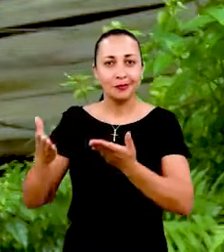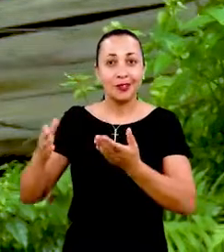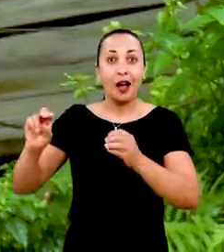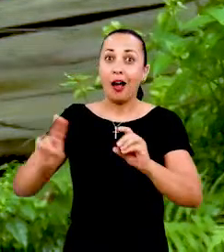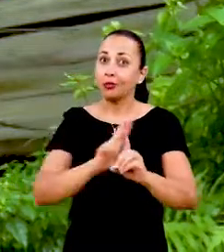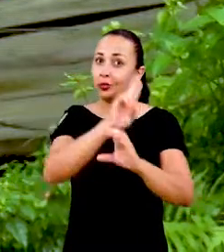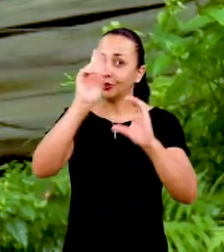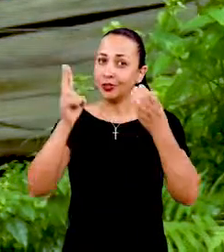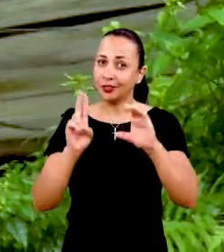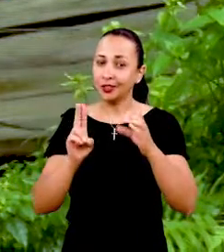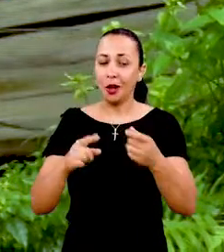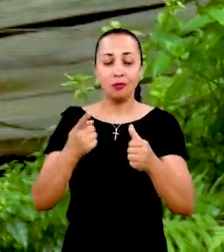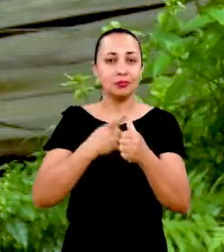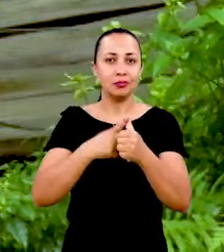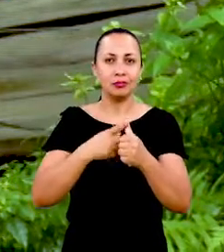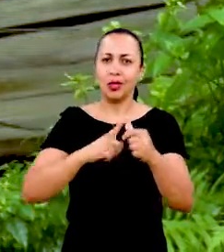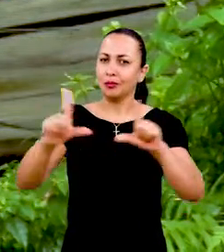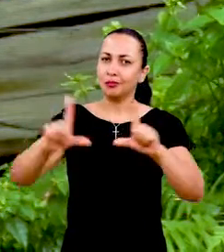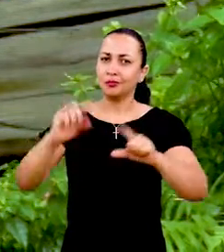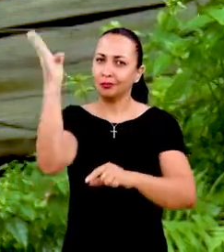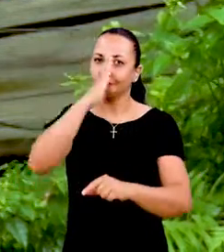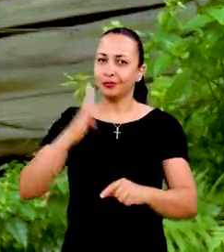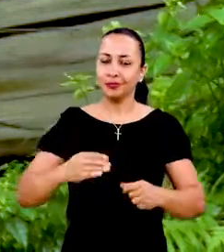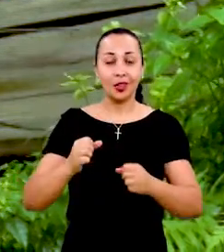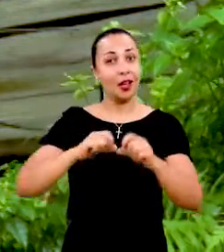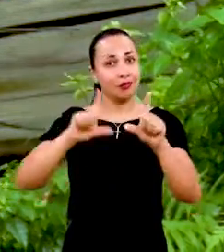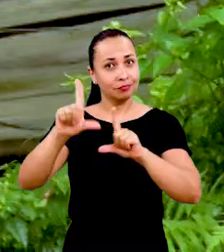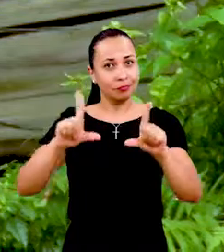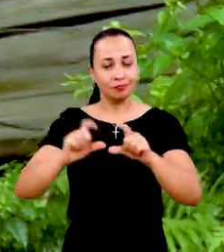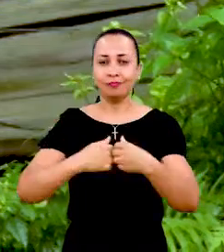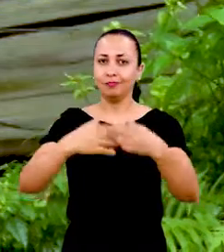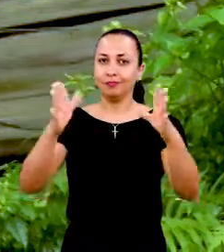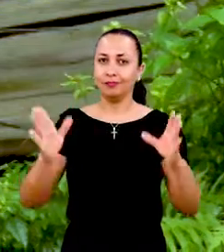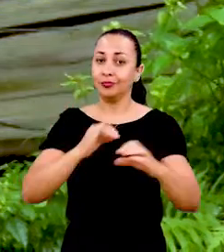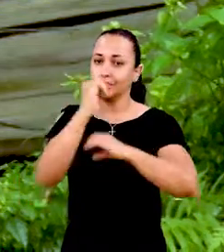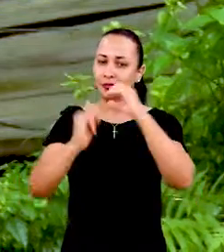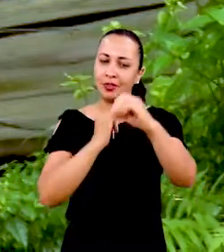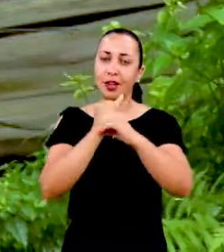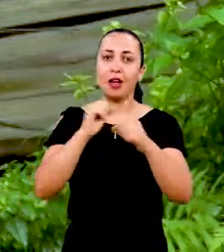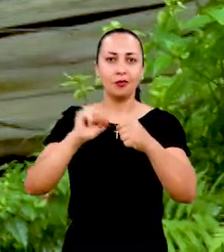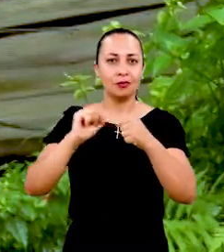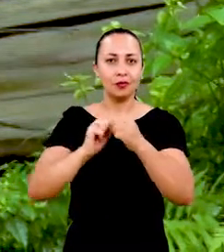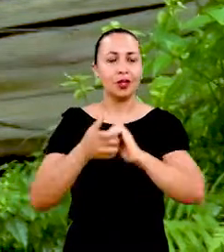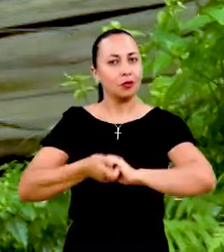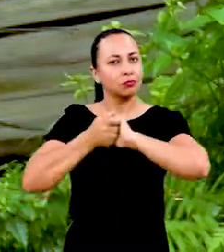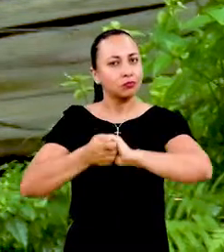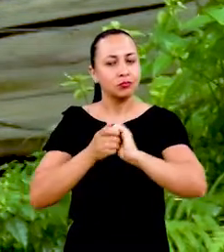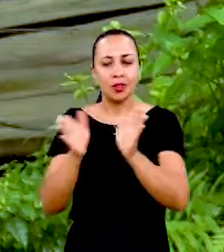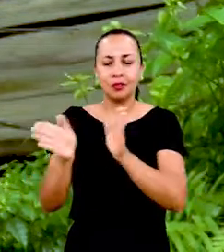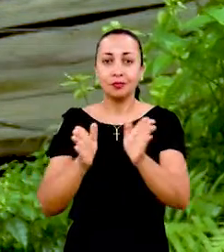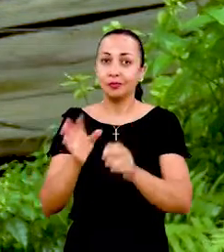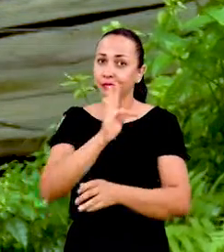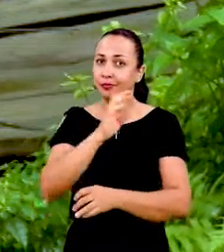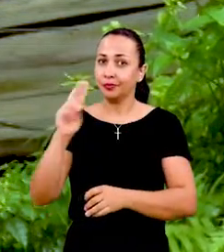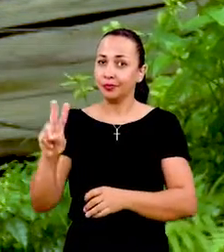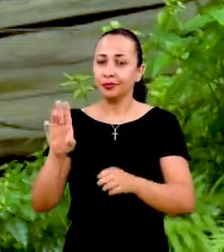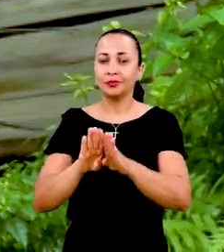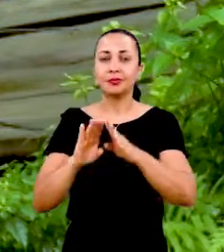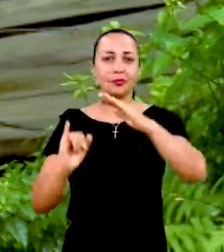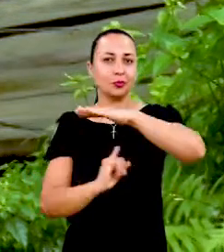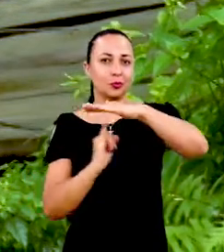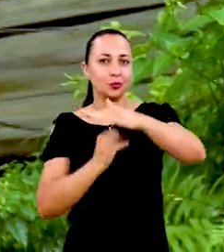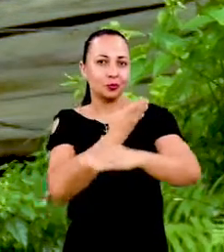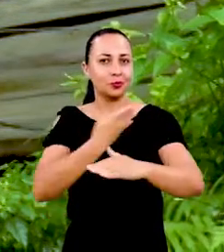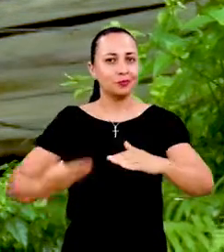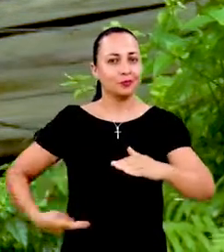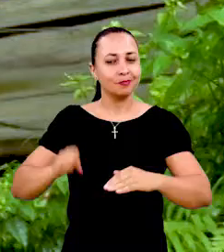Olá, seja bem-vindo ao Univerciência, o primeiro programa brasileiro de TV aberta e internet, produzido por meio da colaboração entre TVs